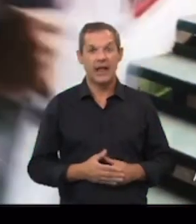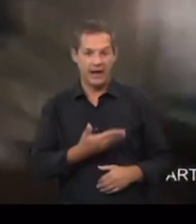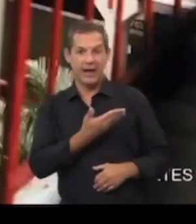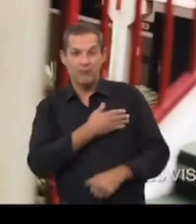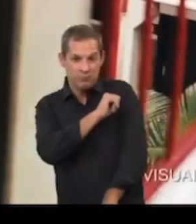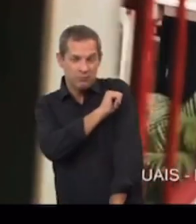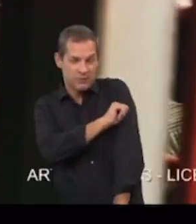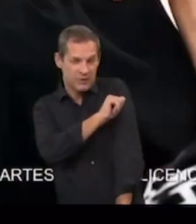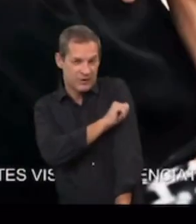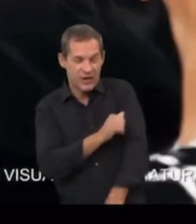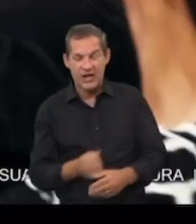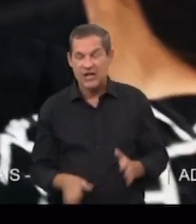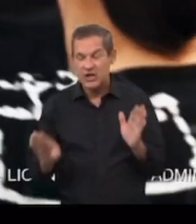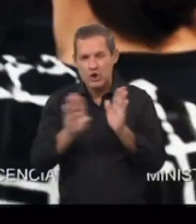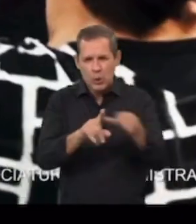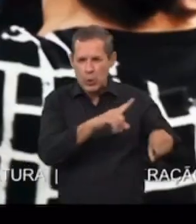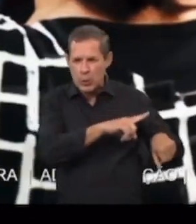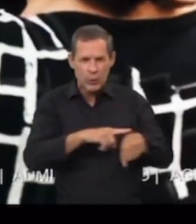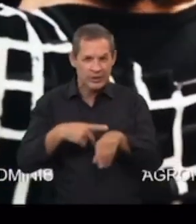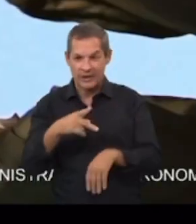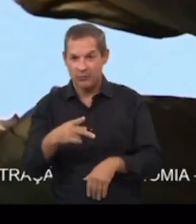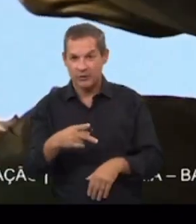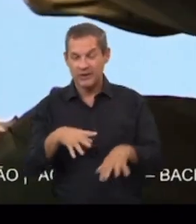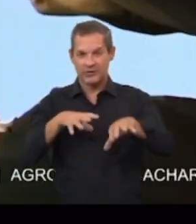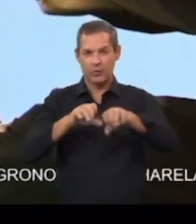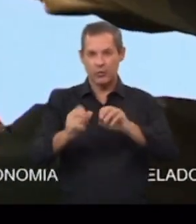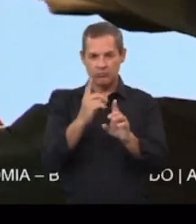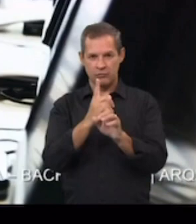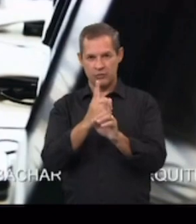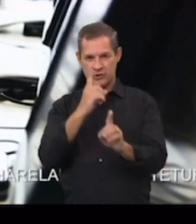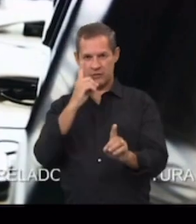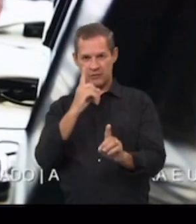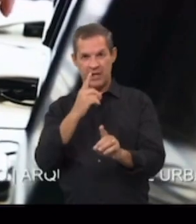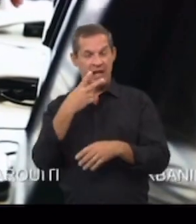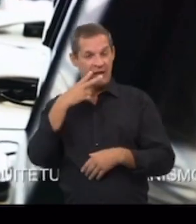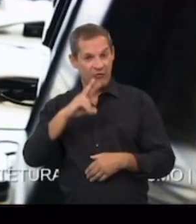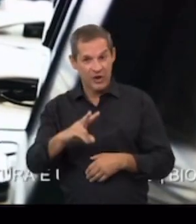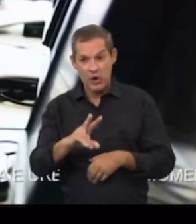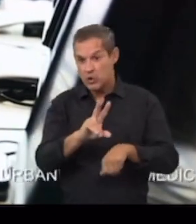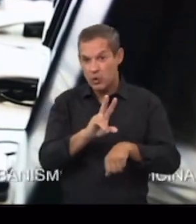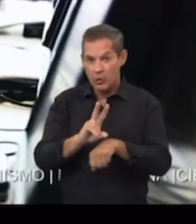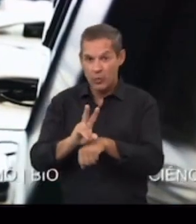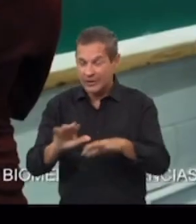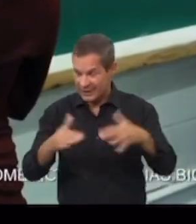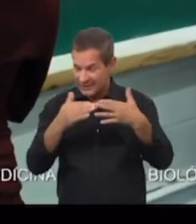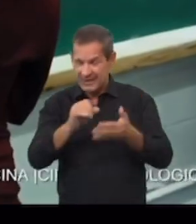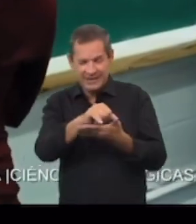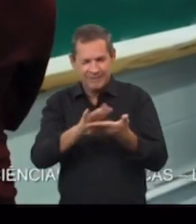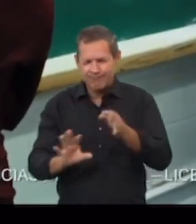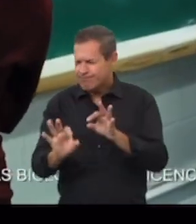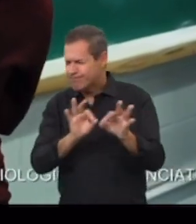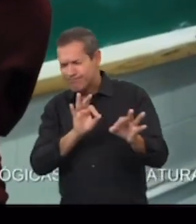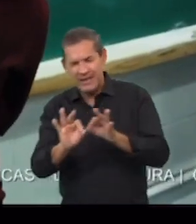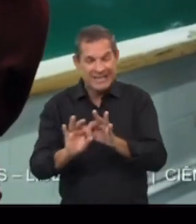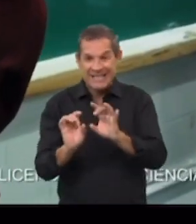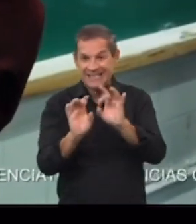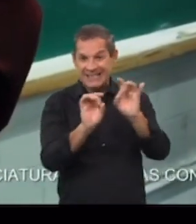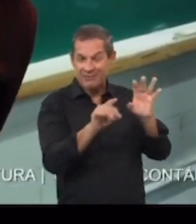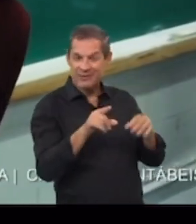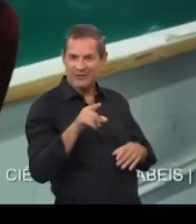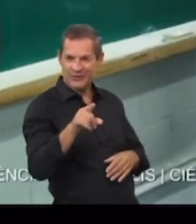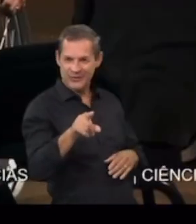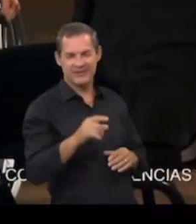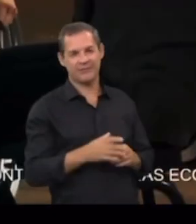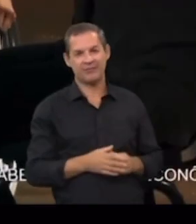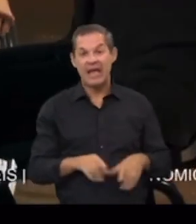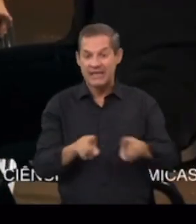Prezado estudante, chegou o momento da sua colação de grau. Assista com atenção este ato que foi preparado especialmente para